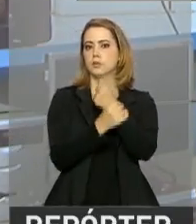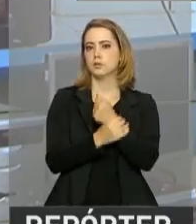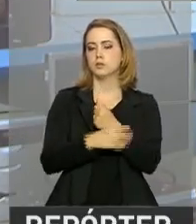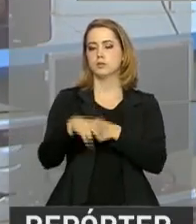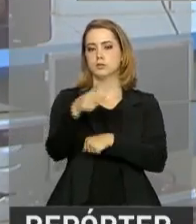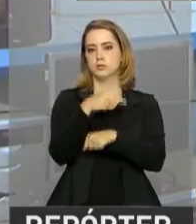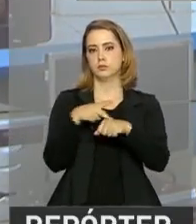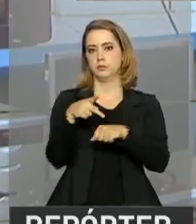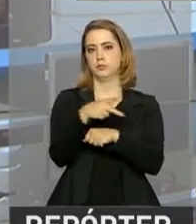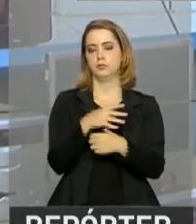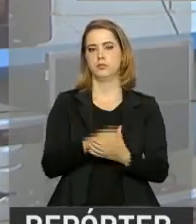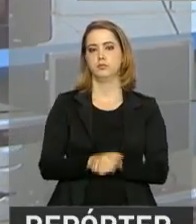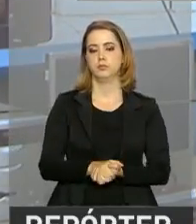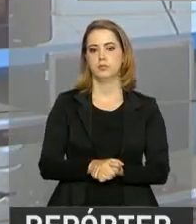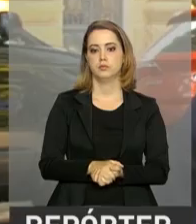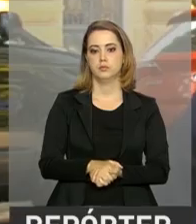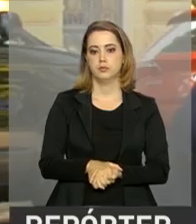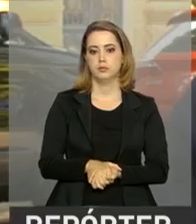segurança no país.